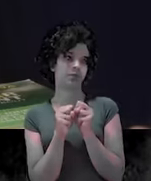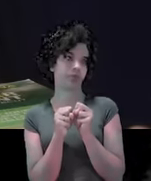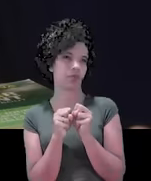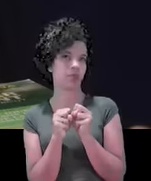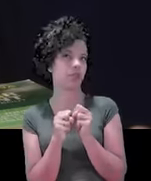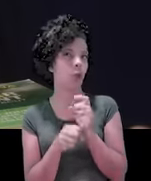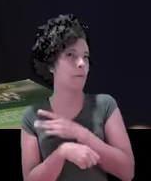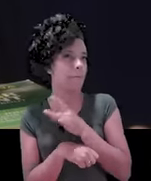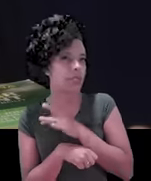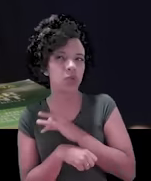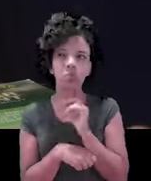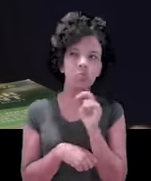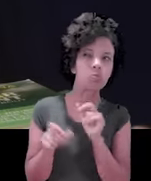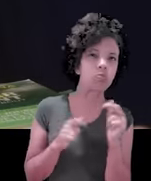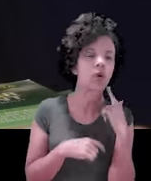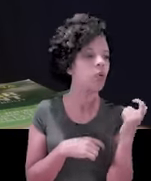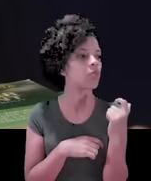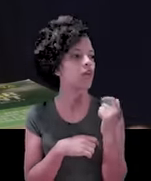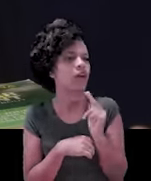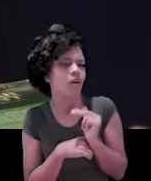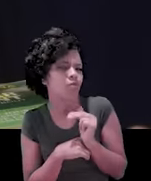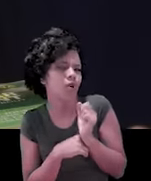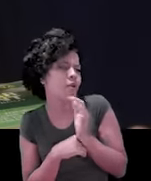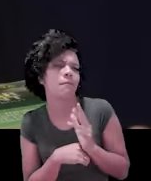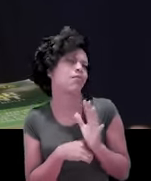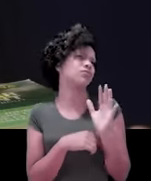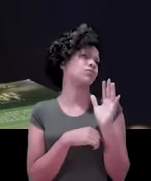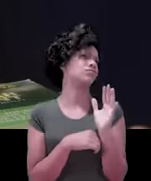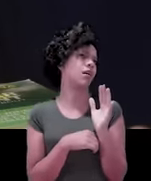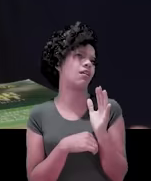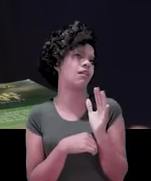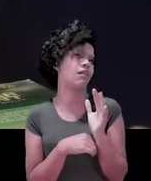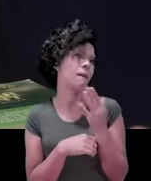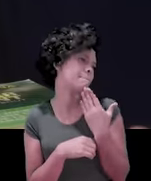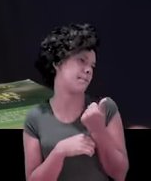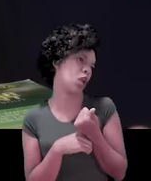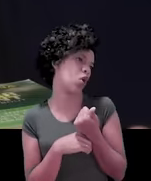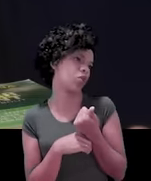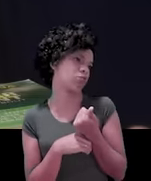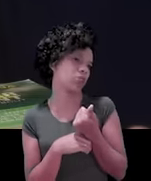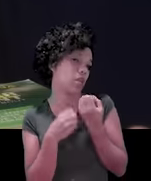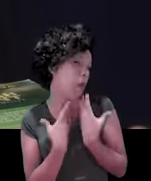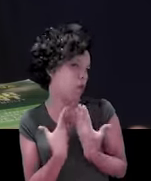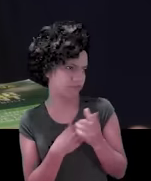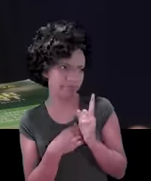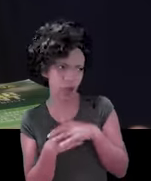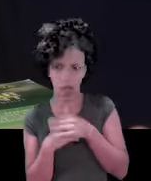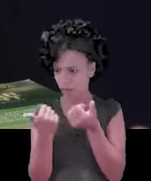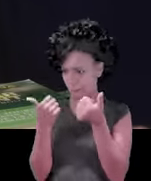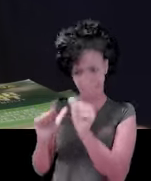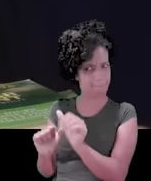aquele medo do desconhecido atualmente ela nunca vai imaginar acusa melhor eo mais provável é